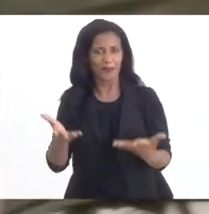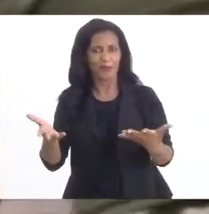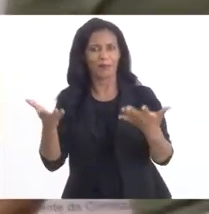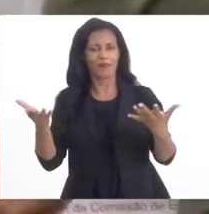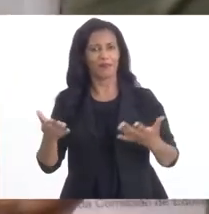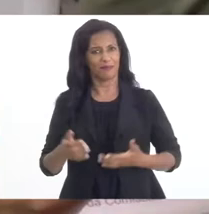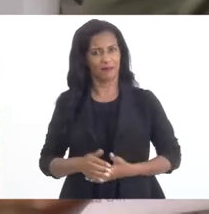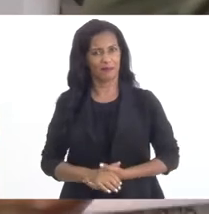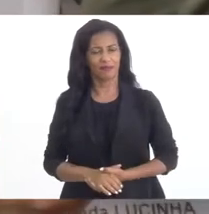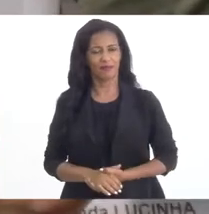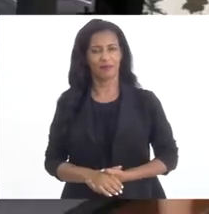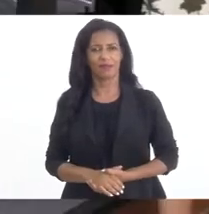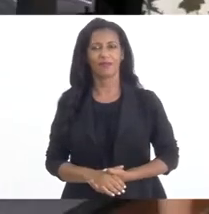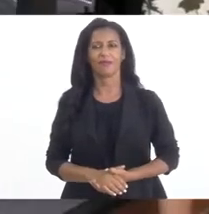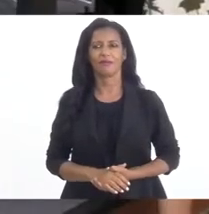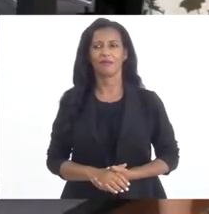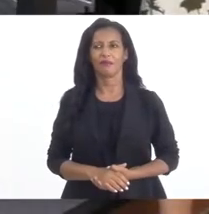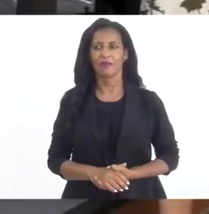Próximo, por favor.